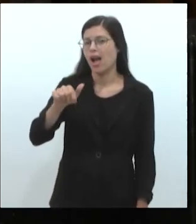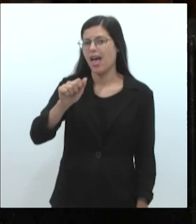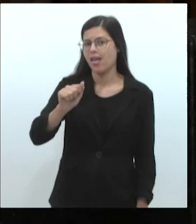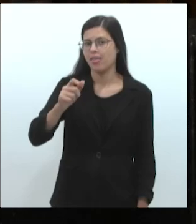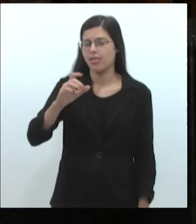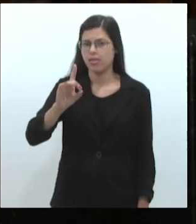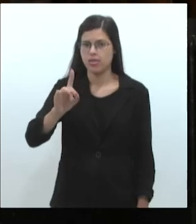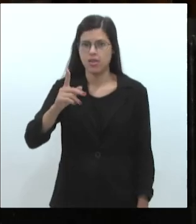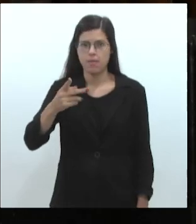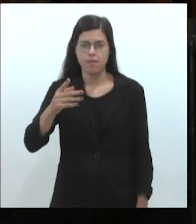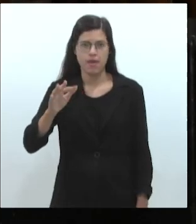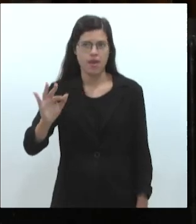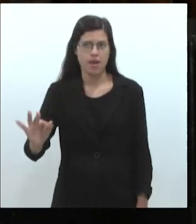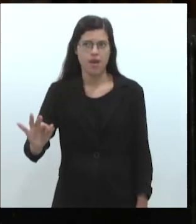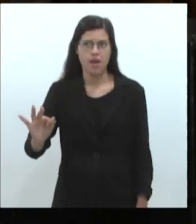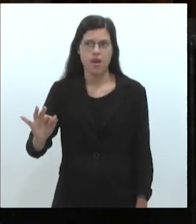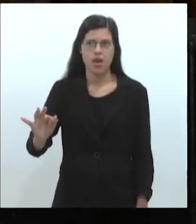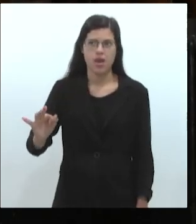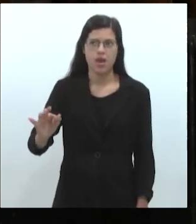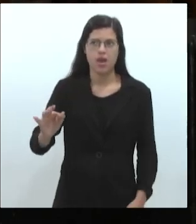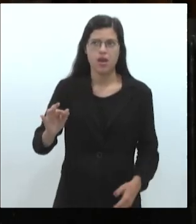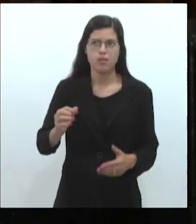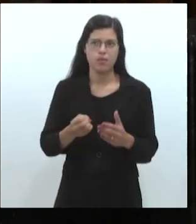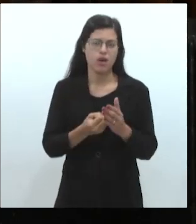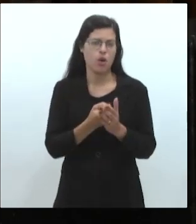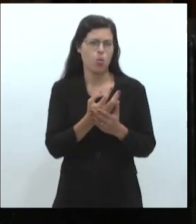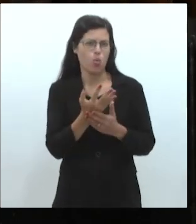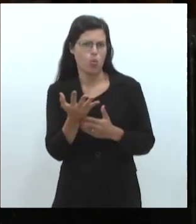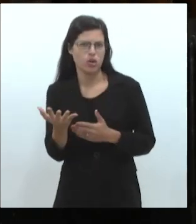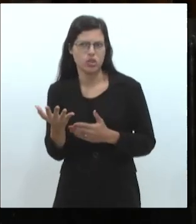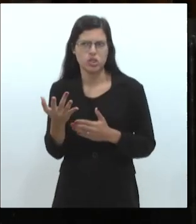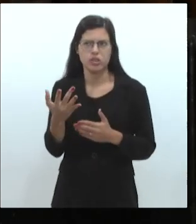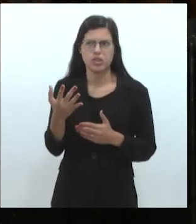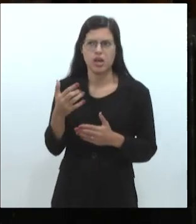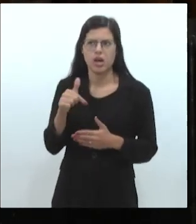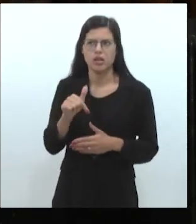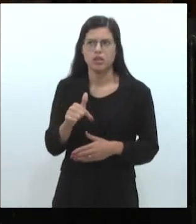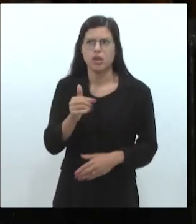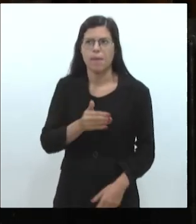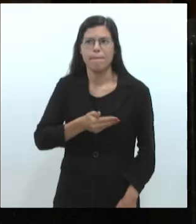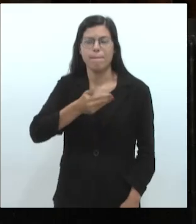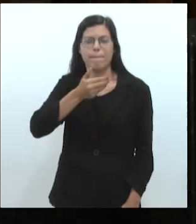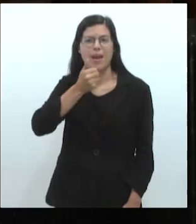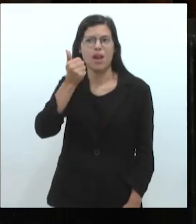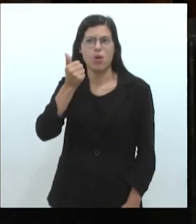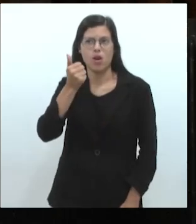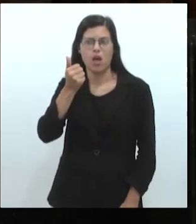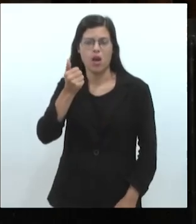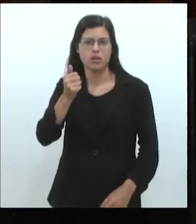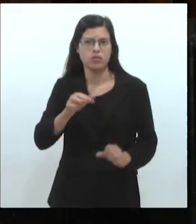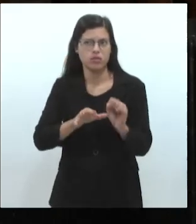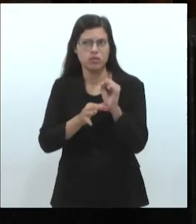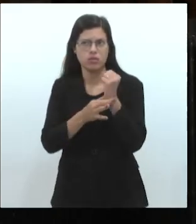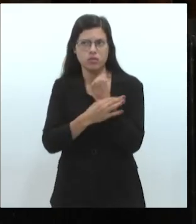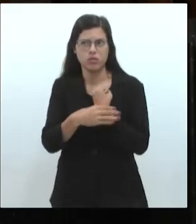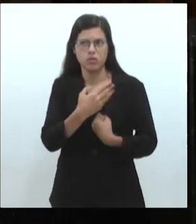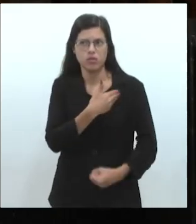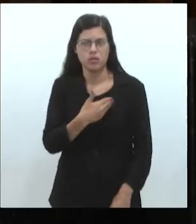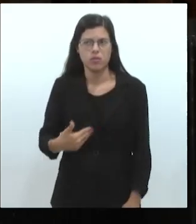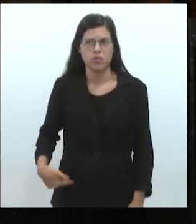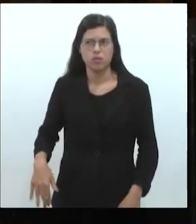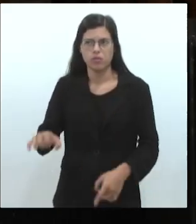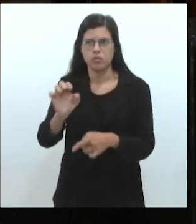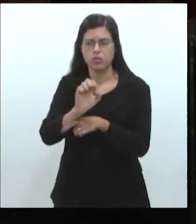jeito, né, pelos números de morte policial, pelo número de homicídios, tenha melhorado a segurança pública no estado do Rio de